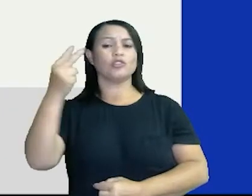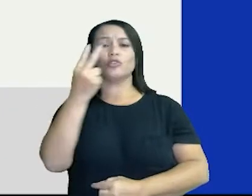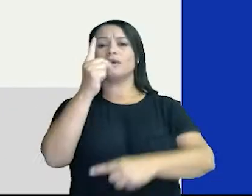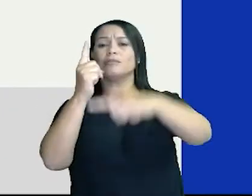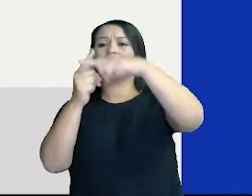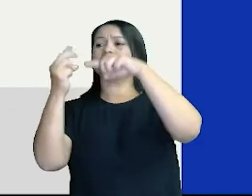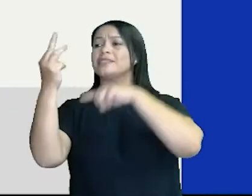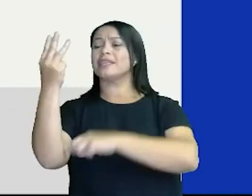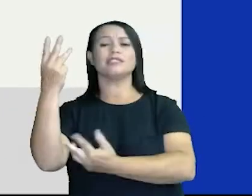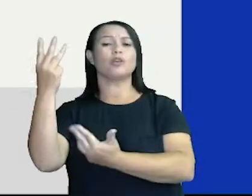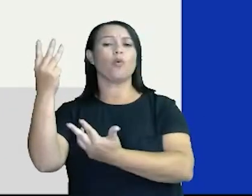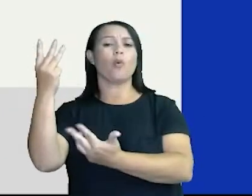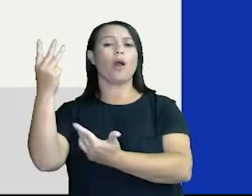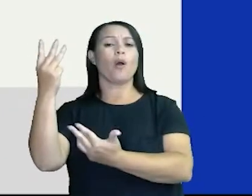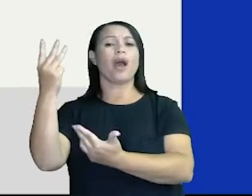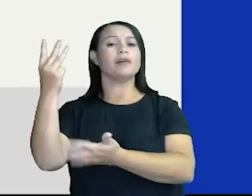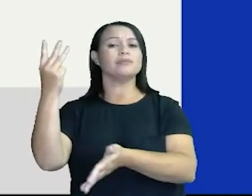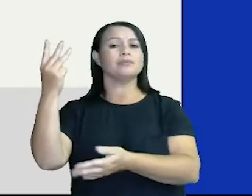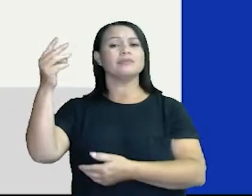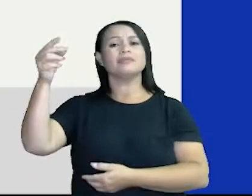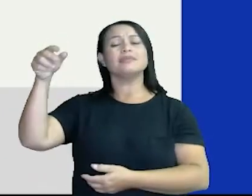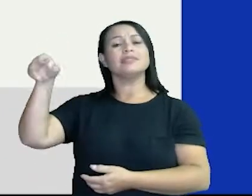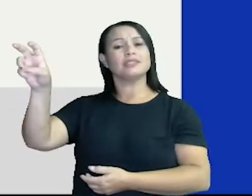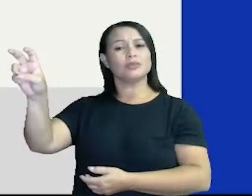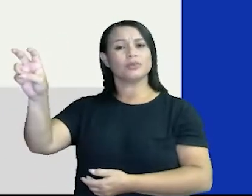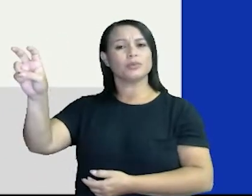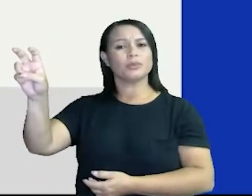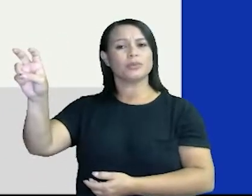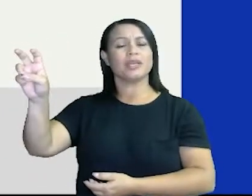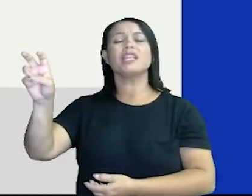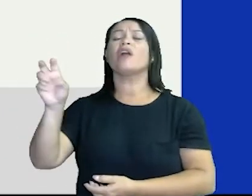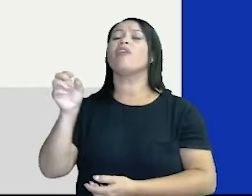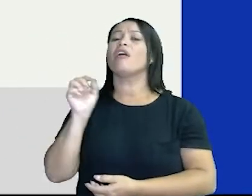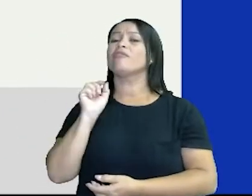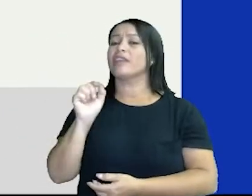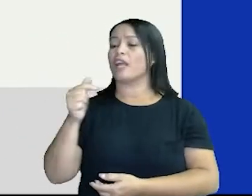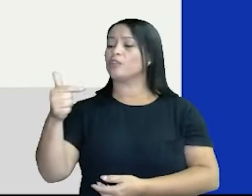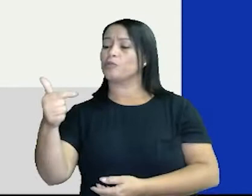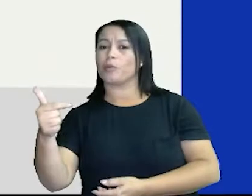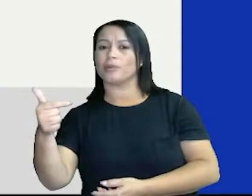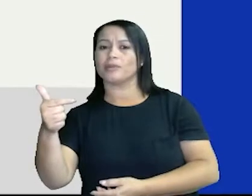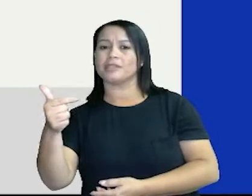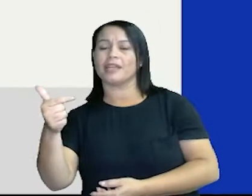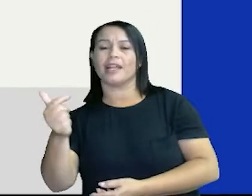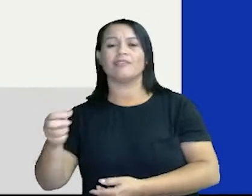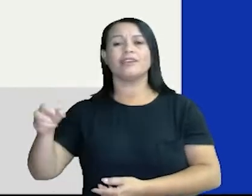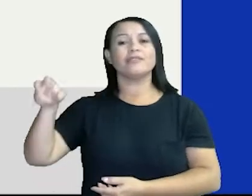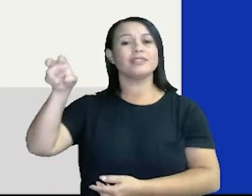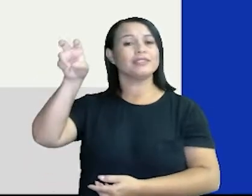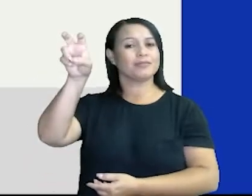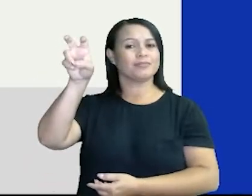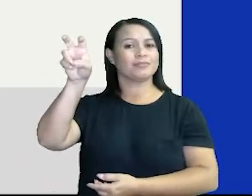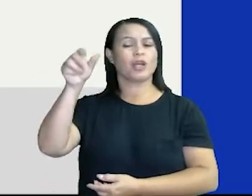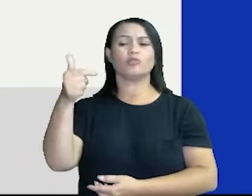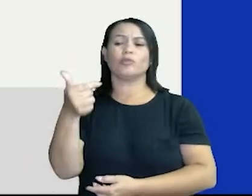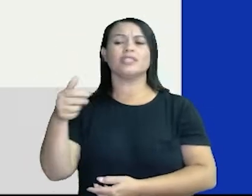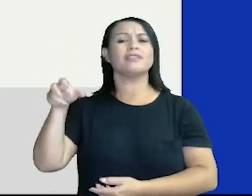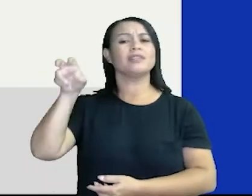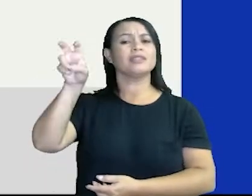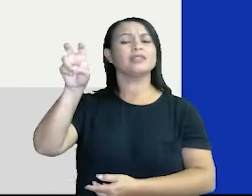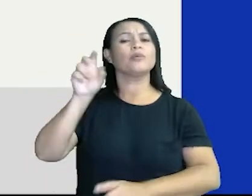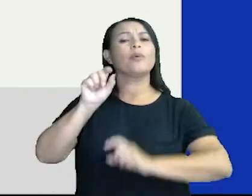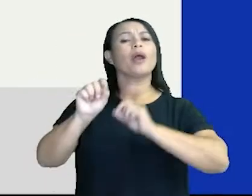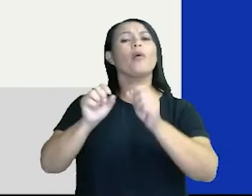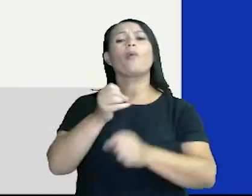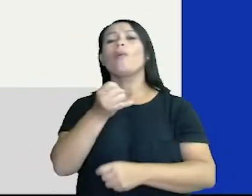32 mais três é quanto a gente cinco então vai ficar 2 elevado a 5 horas 2